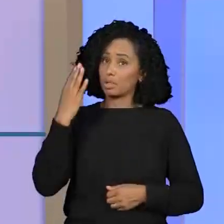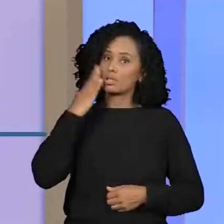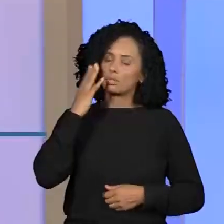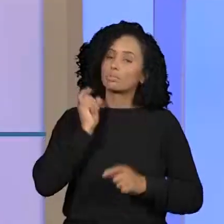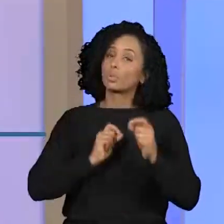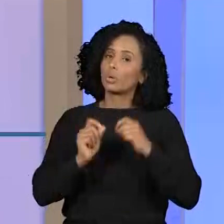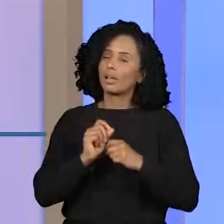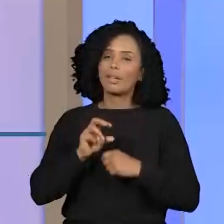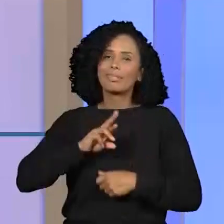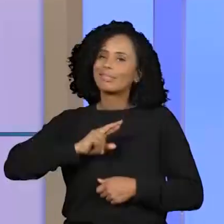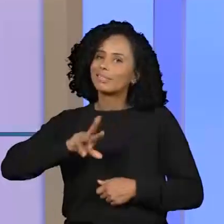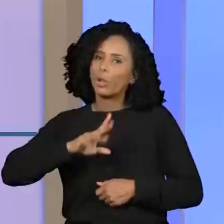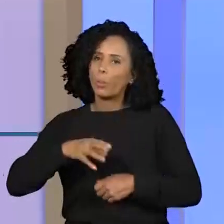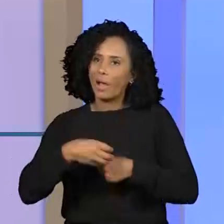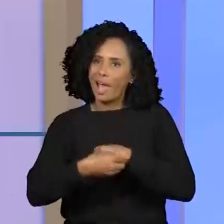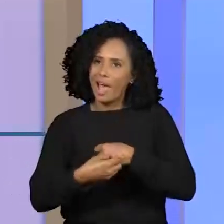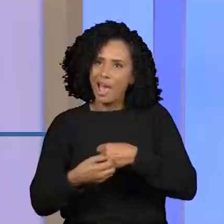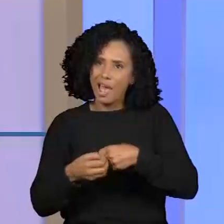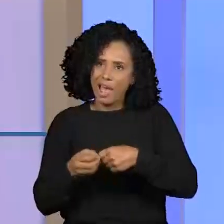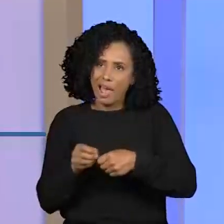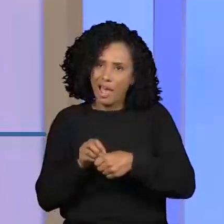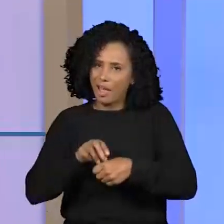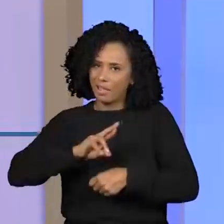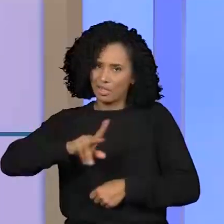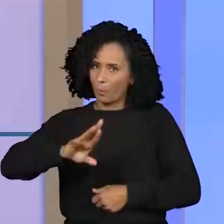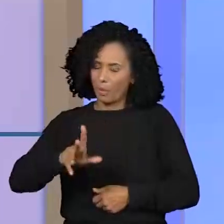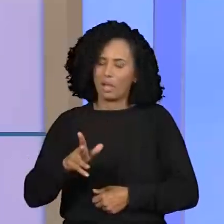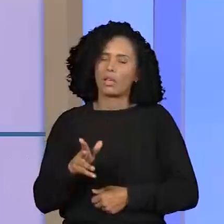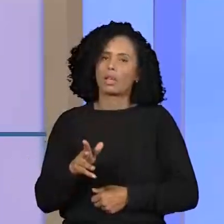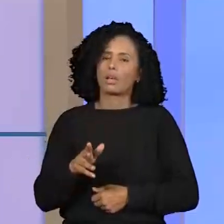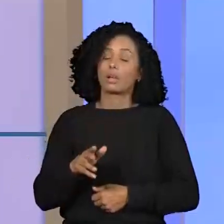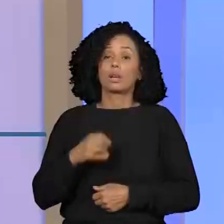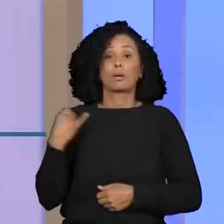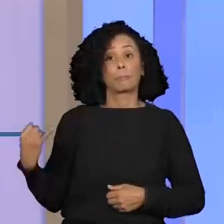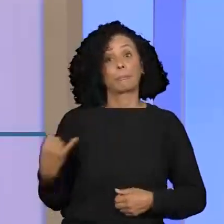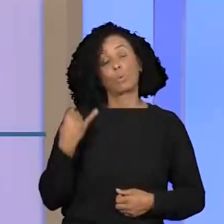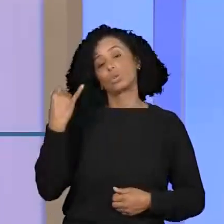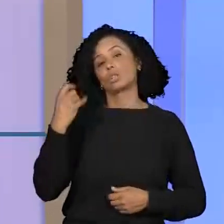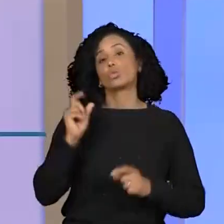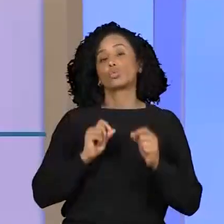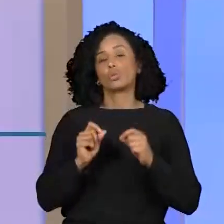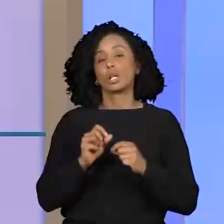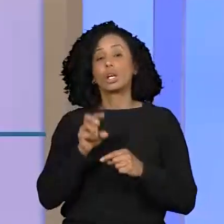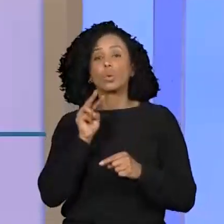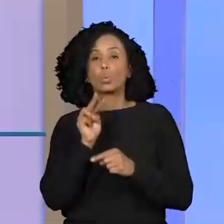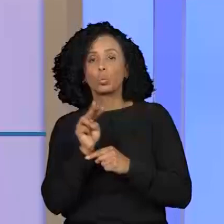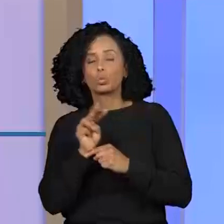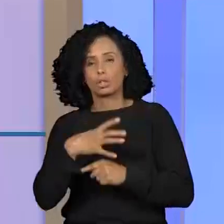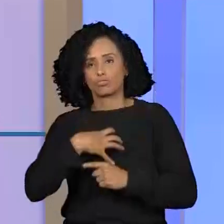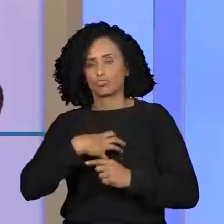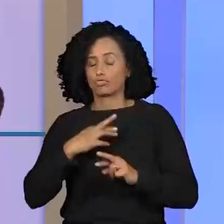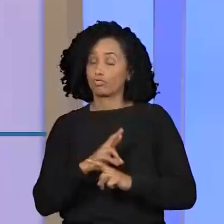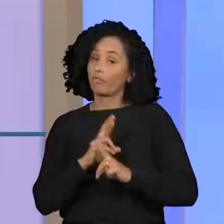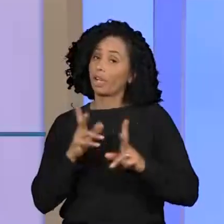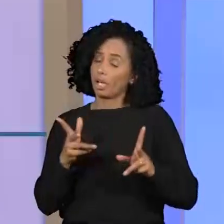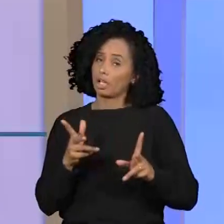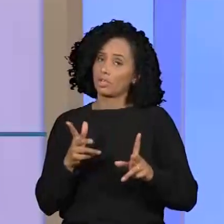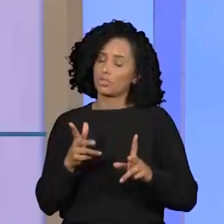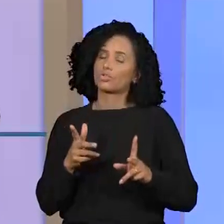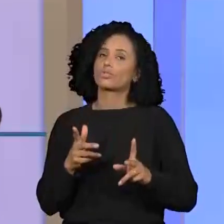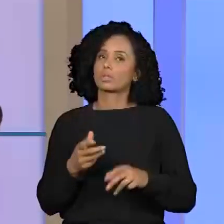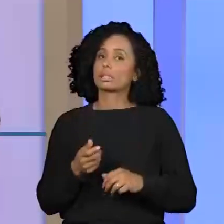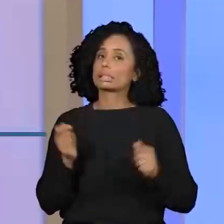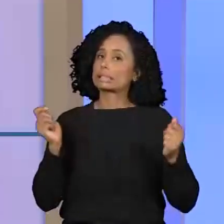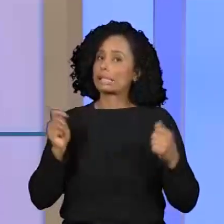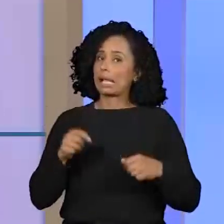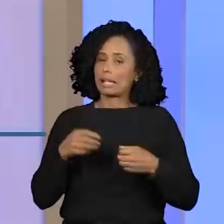eles não agem como tal. Então, eles precisam invadir uma outra célula para eles aí sim ganharem